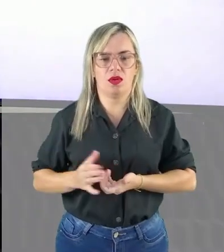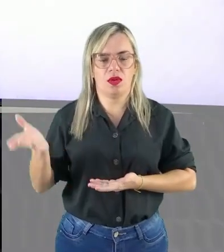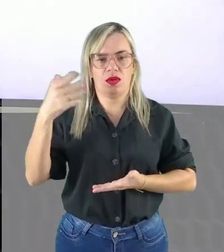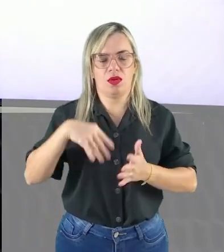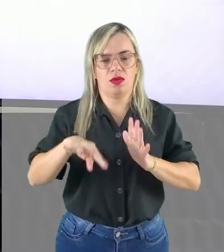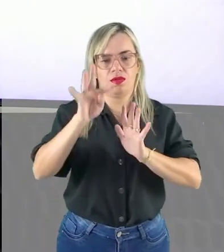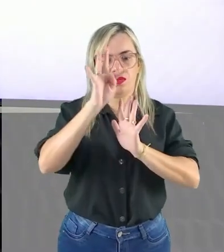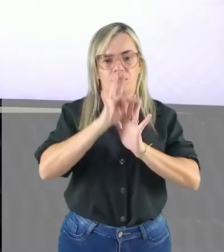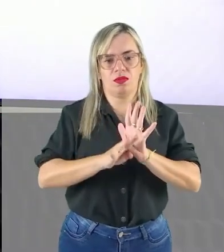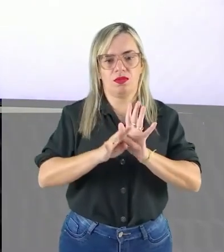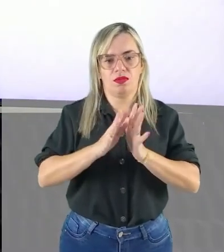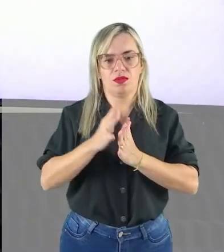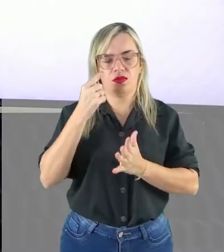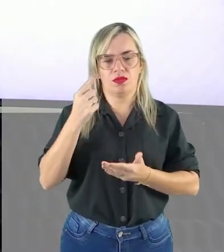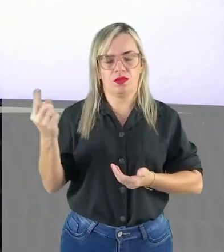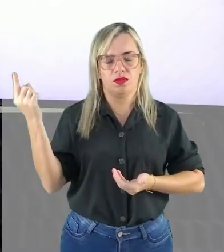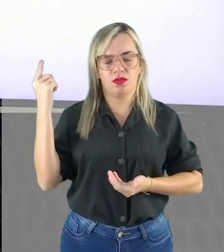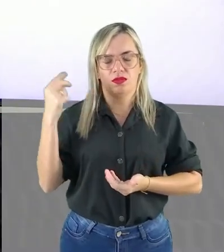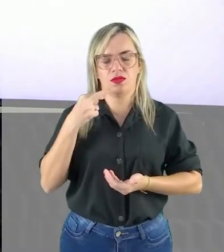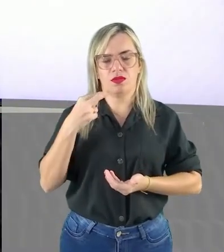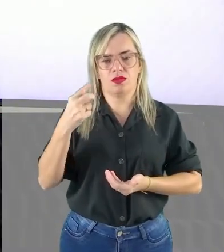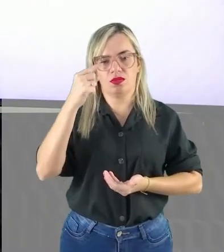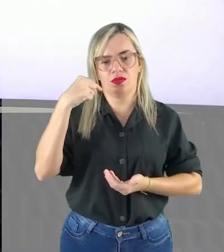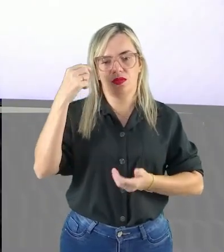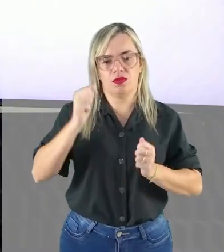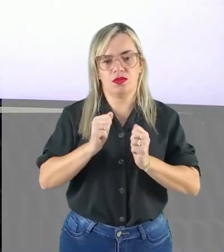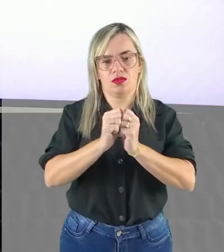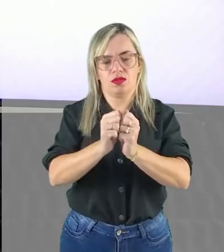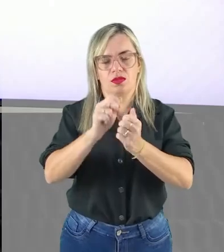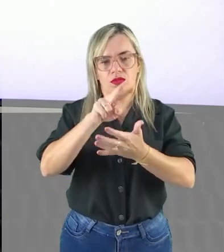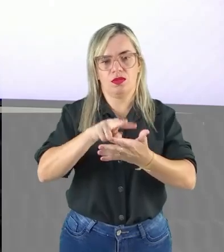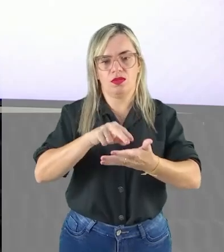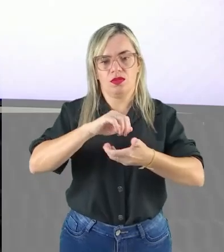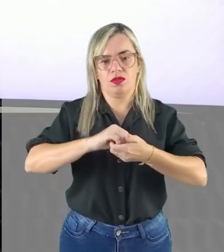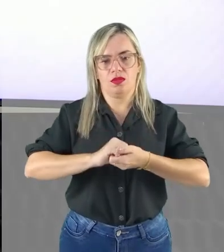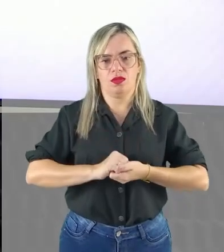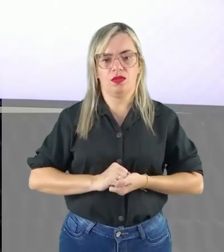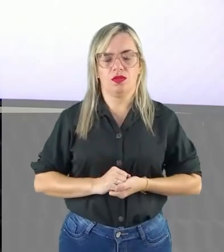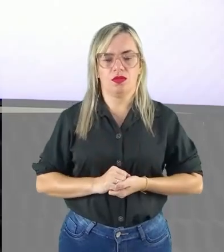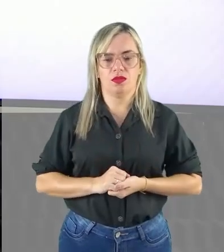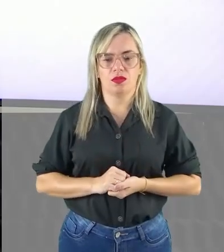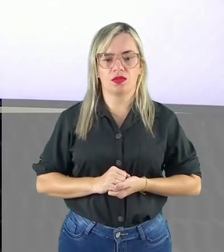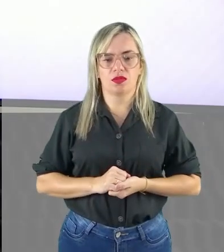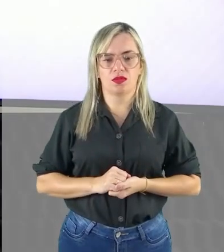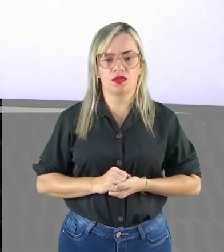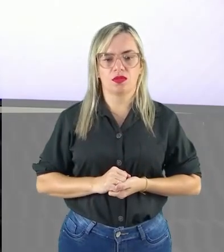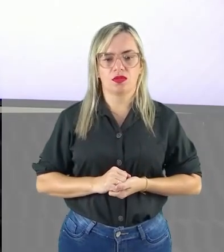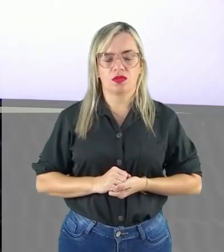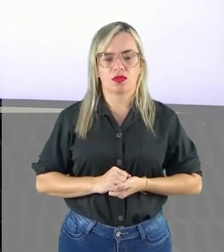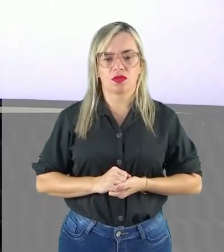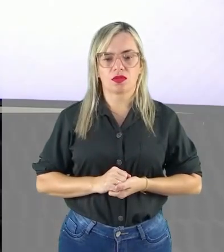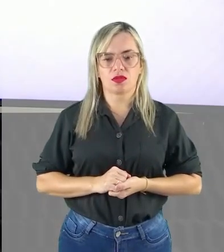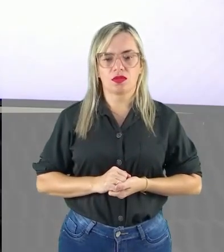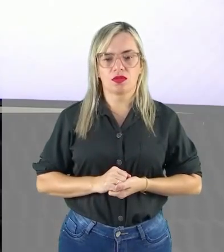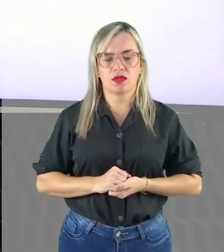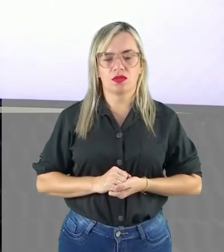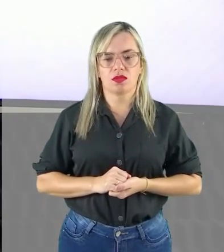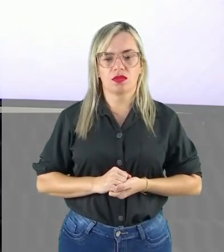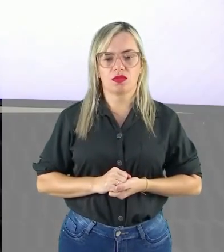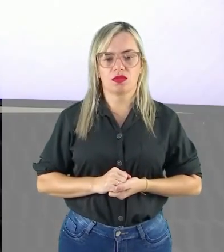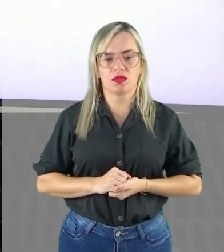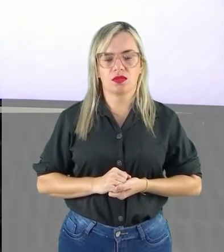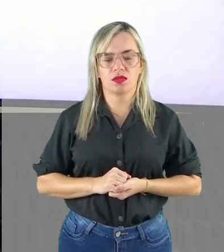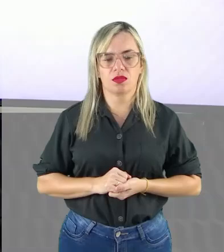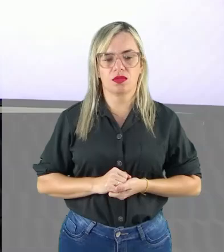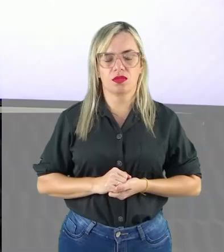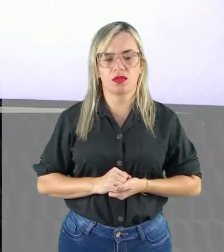lá. Si es amante de los gatos y no puede tener uno porque es alérgico, carece de tiempo